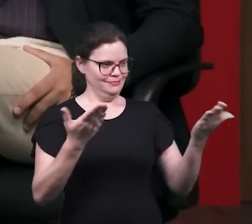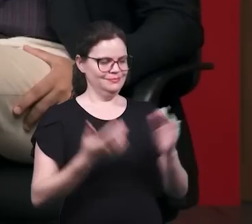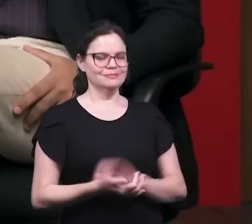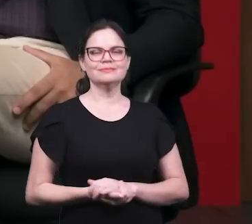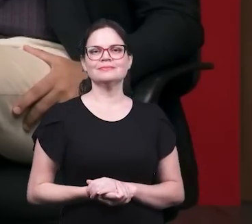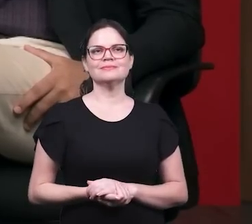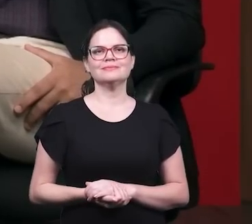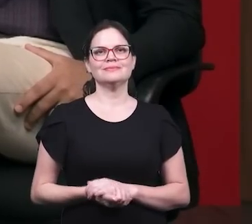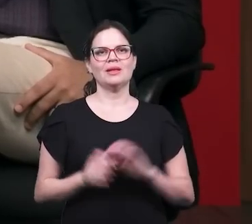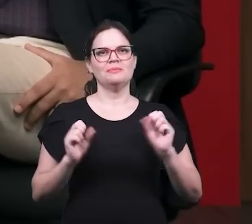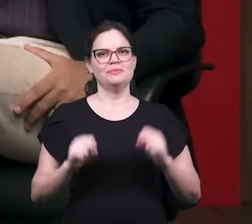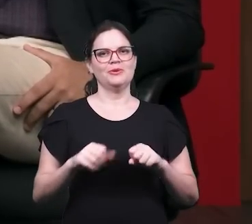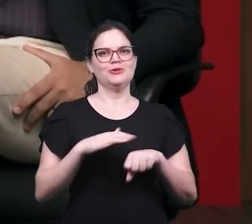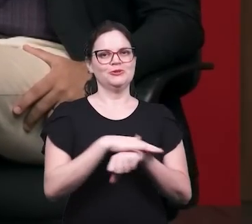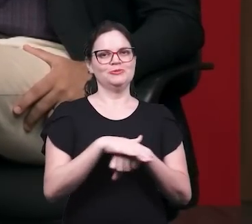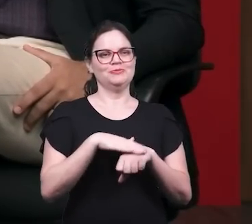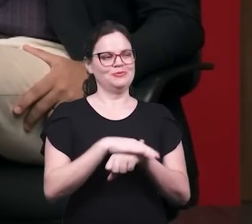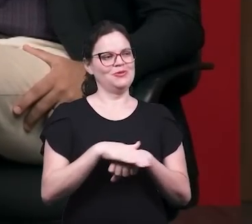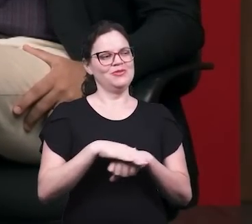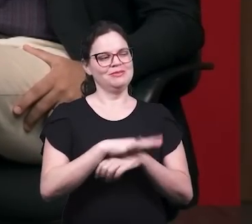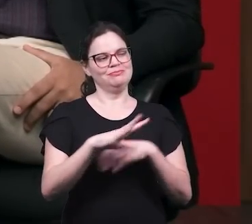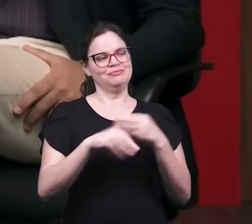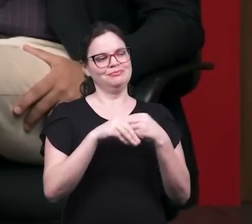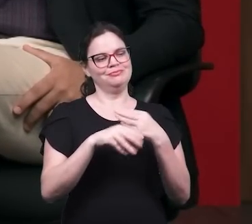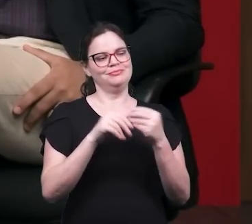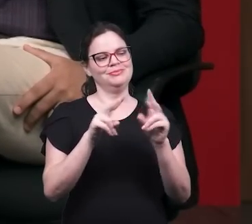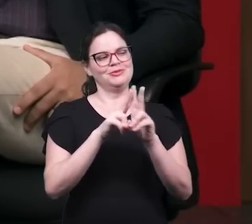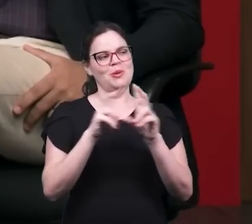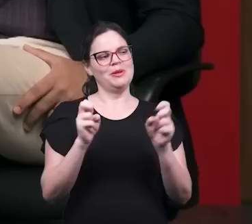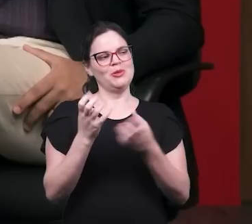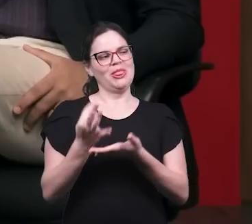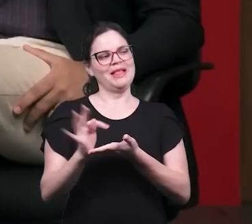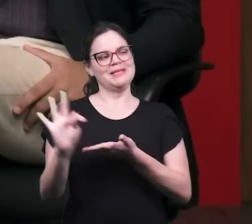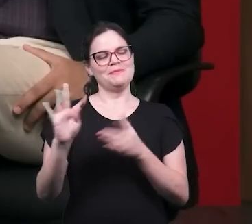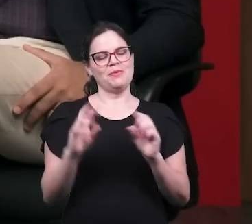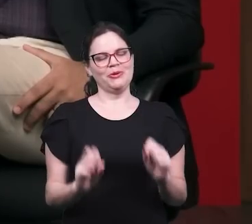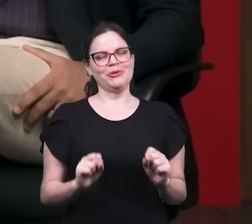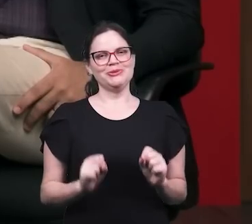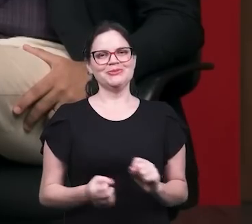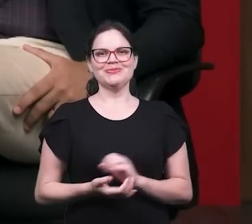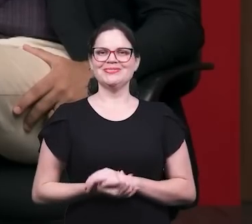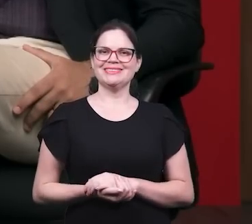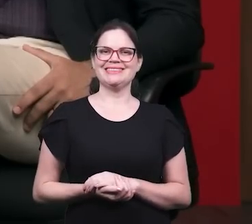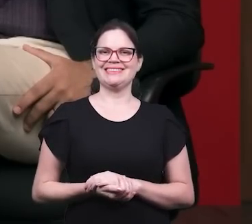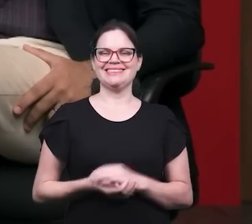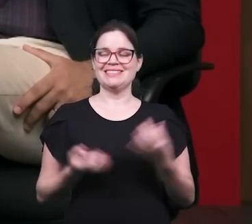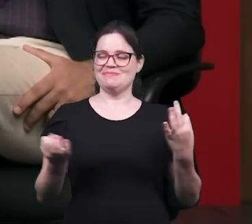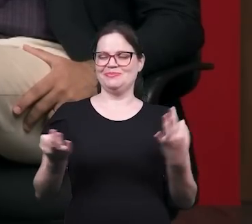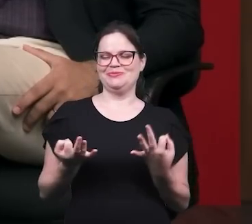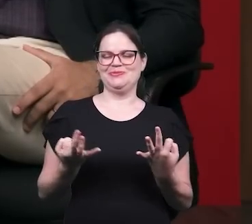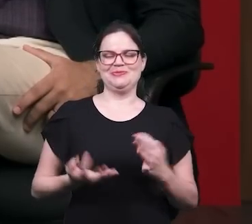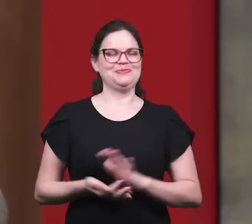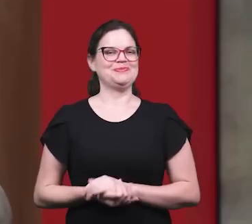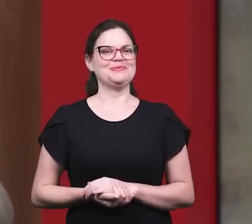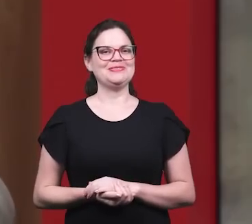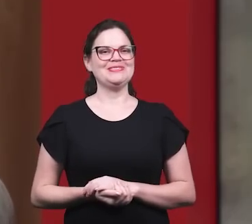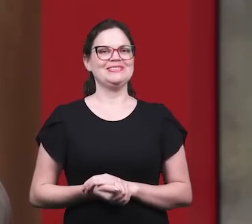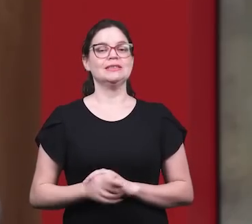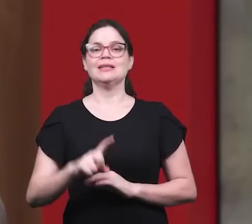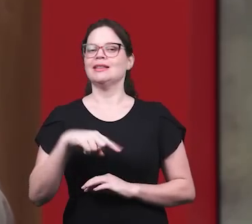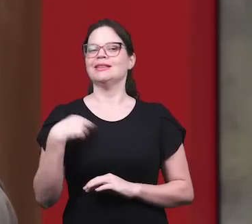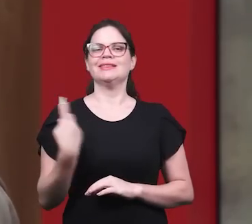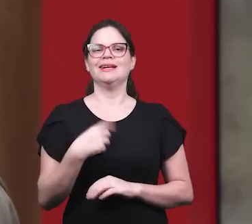palavra para falar mais um pouco da carta de Paulo aos Tessalonicenses. Perfeitamente. Nós vimos